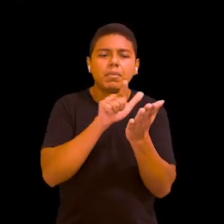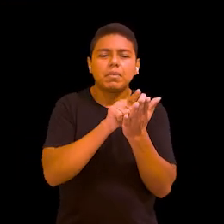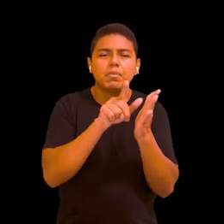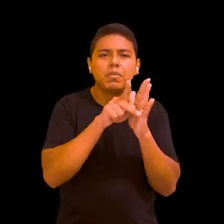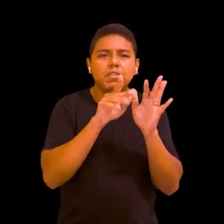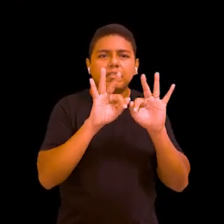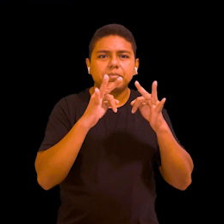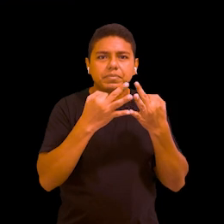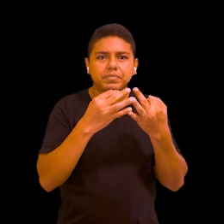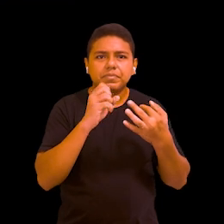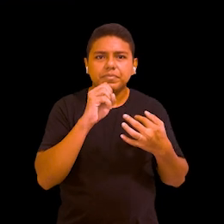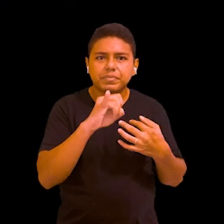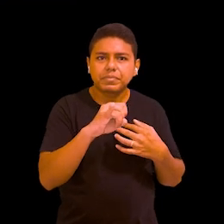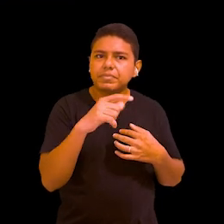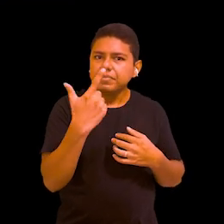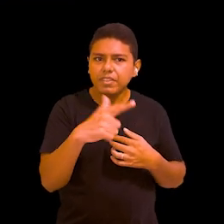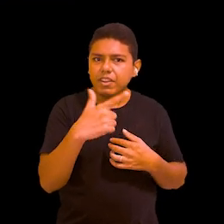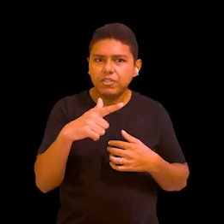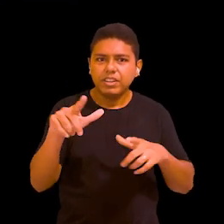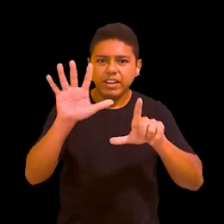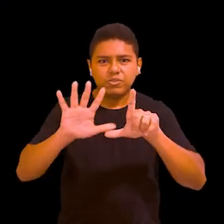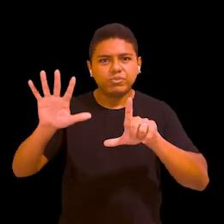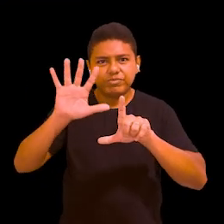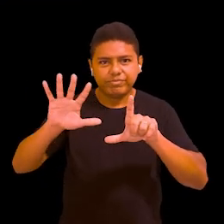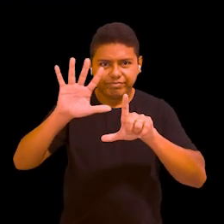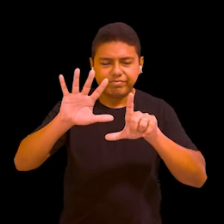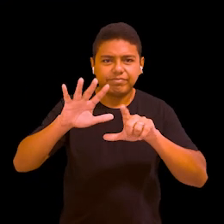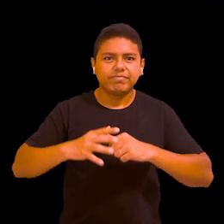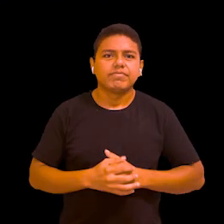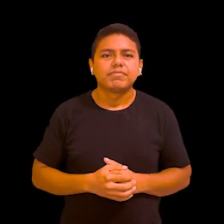família quando não estiver disponível o sistema eletrônico.